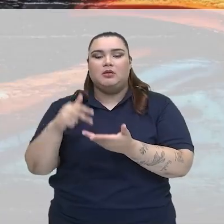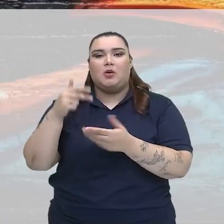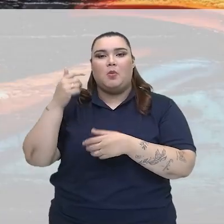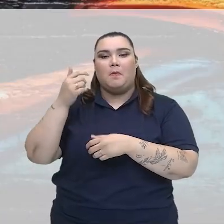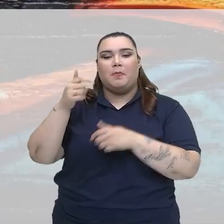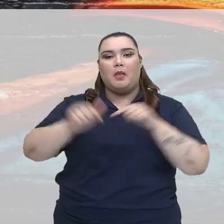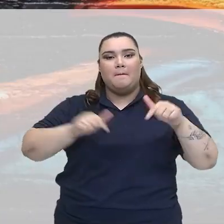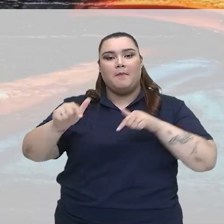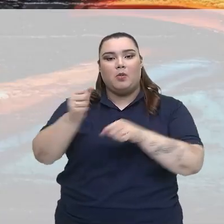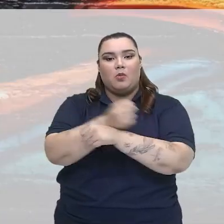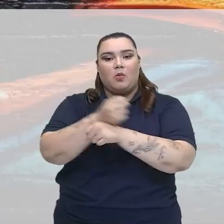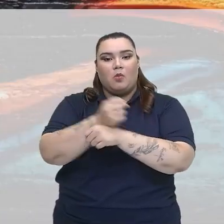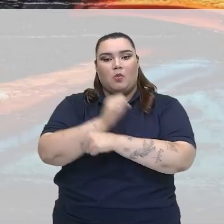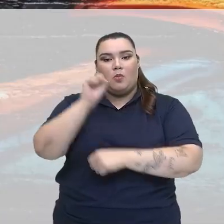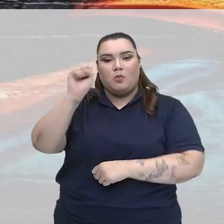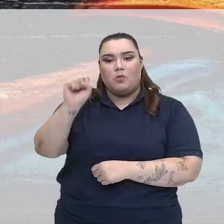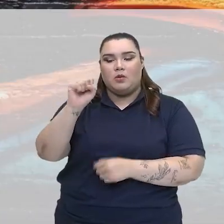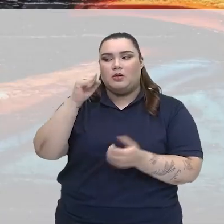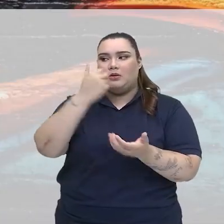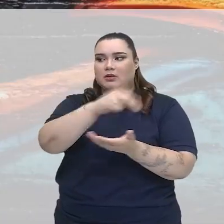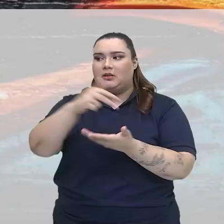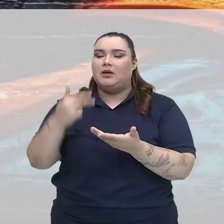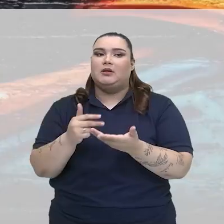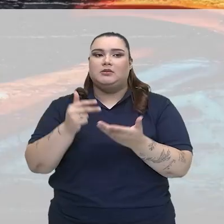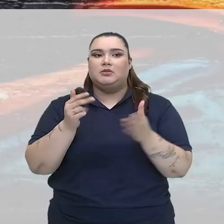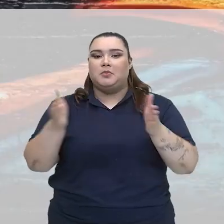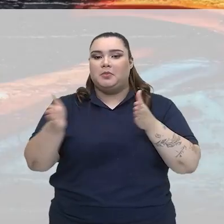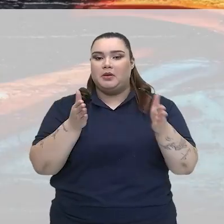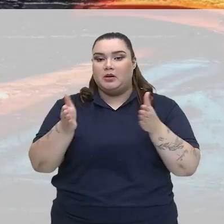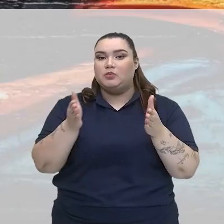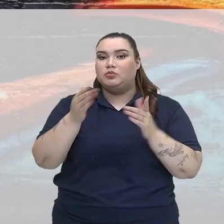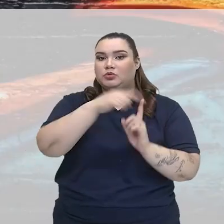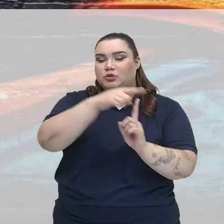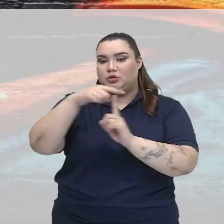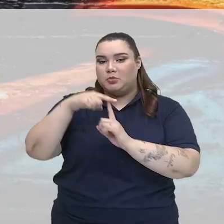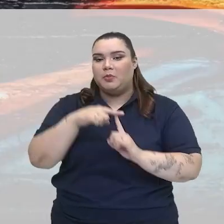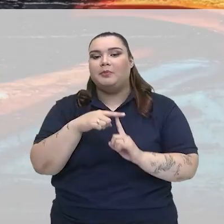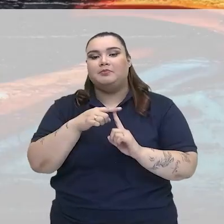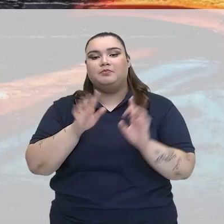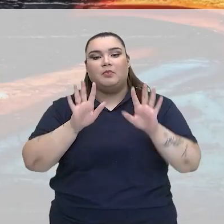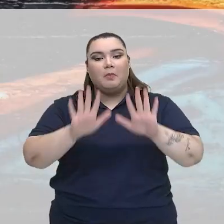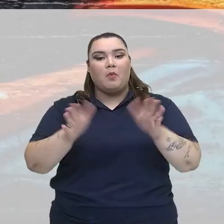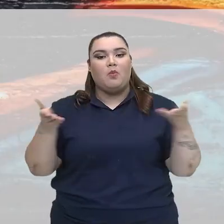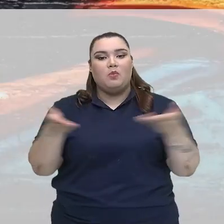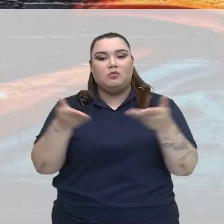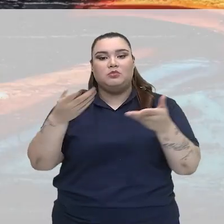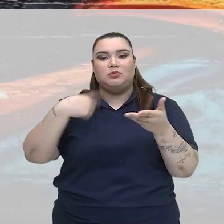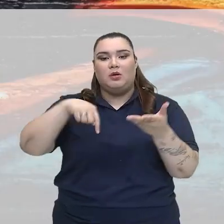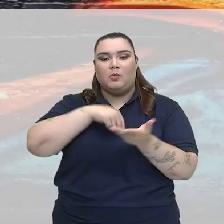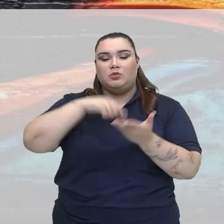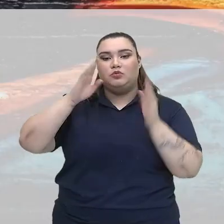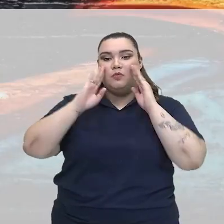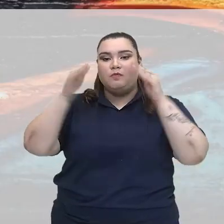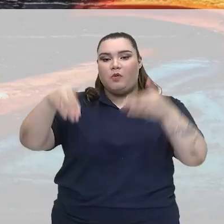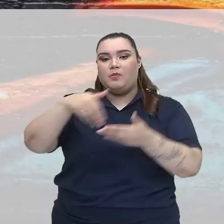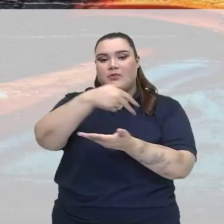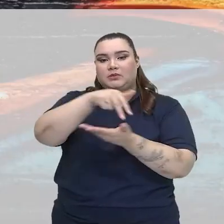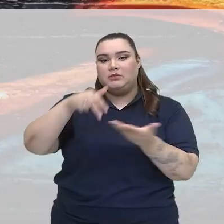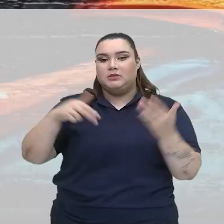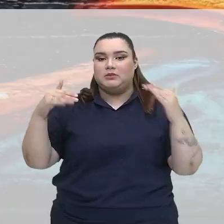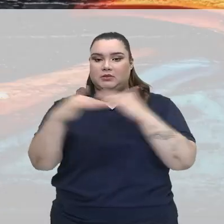dança há 8 anos, sendo que eu domino danças urbanas, contemporâneo e jazz. Mas hoje a gente vai falar sobre as